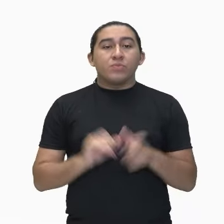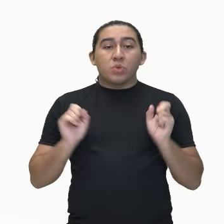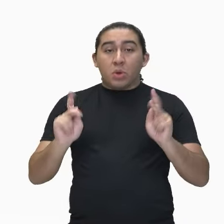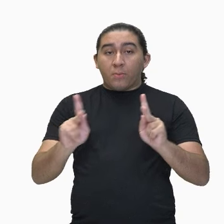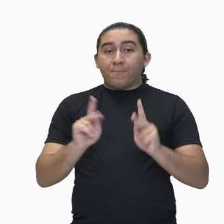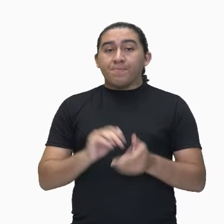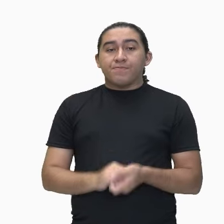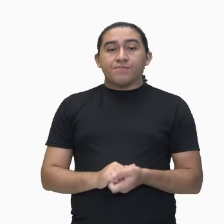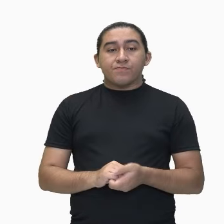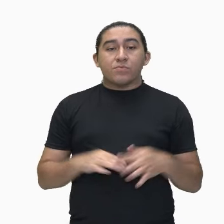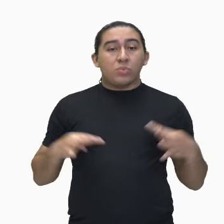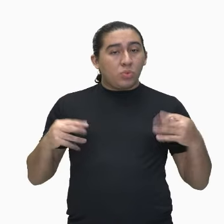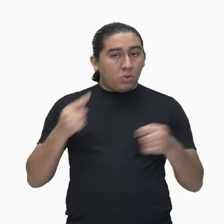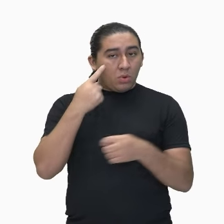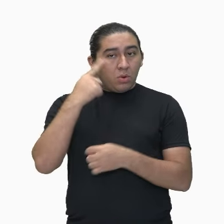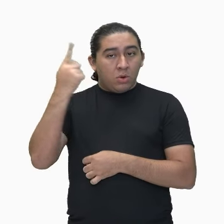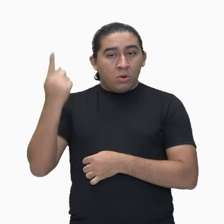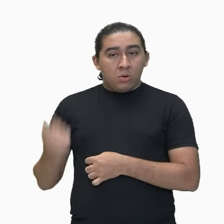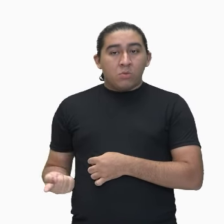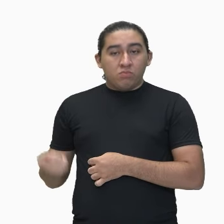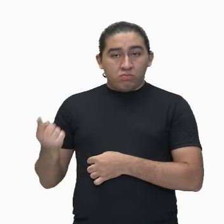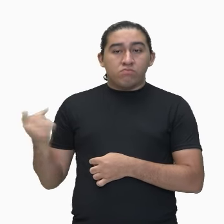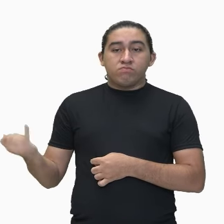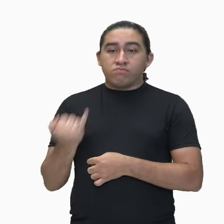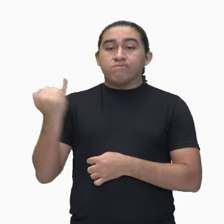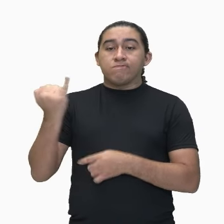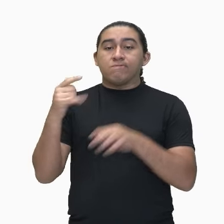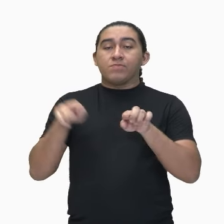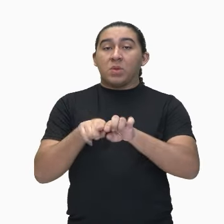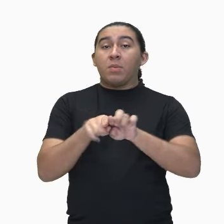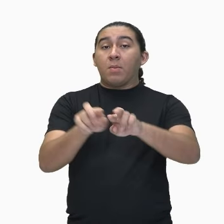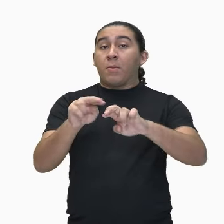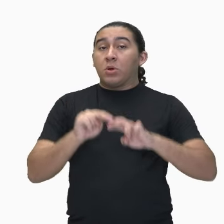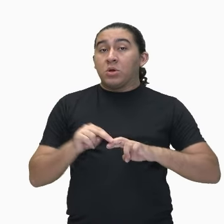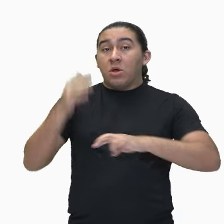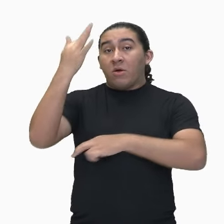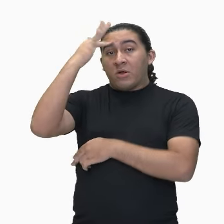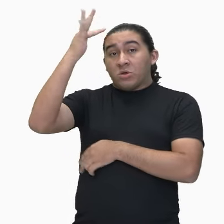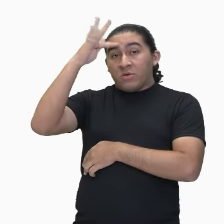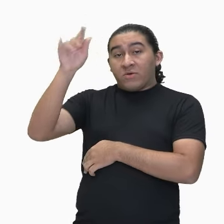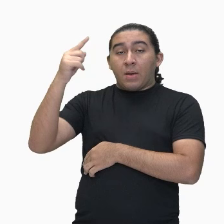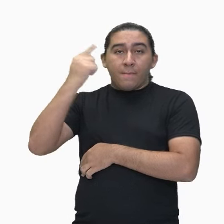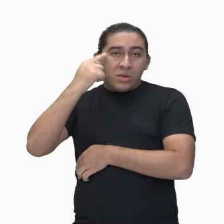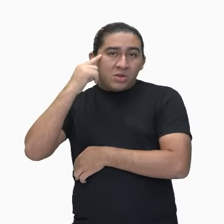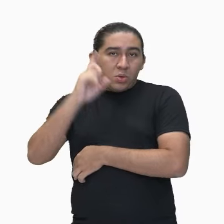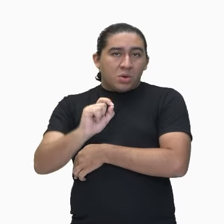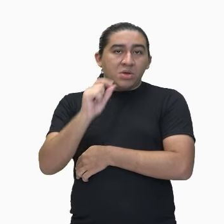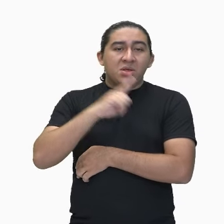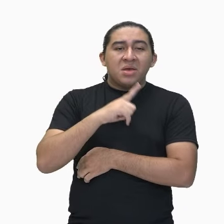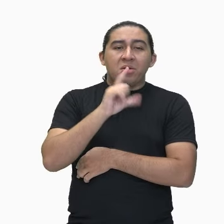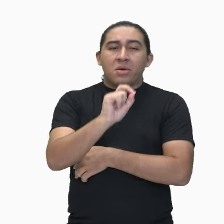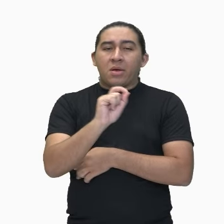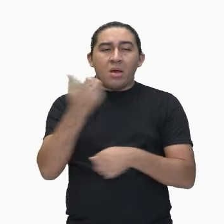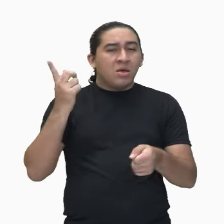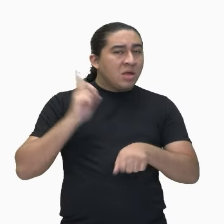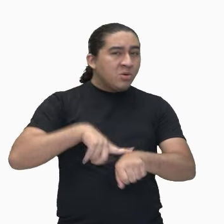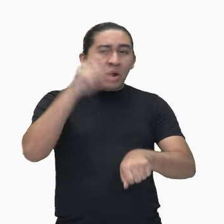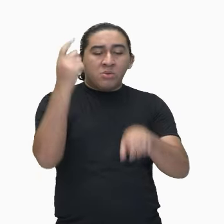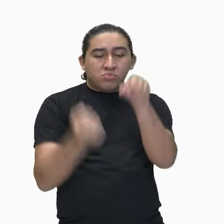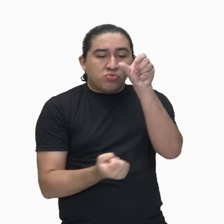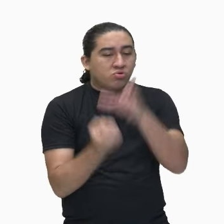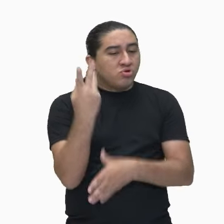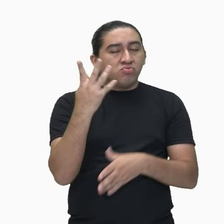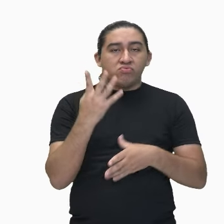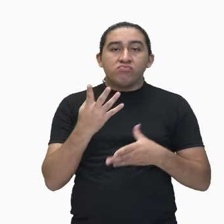então tudo isso aí foi fundamental. Assim, a filosofia ela sugeria o quê? De uma maneira inesperada na Grécia,